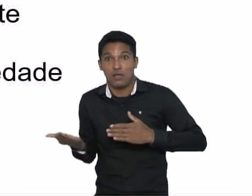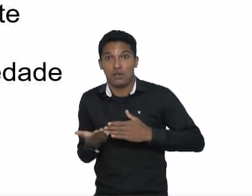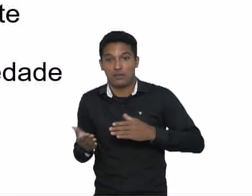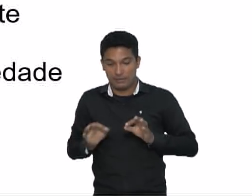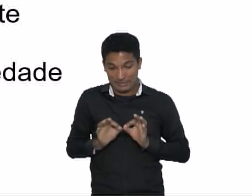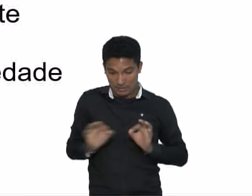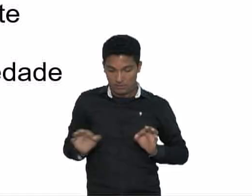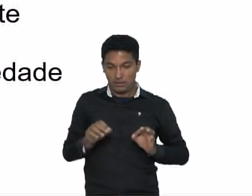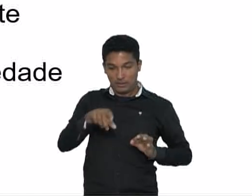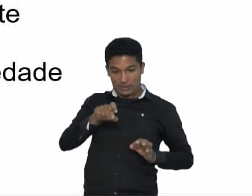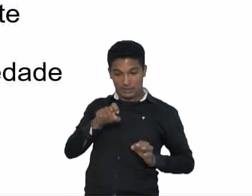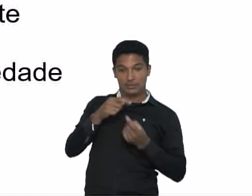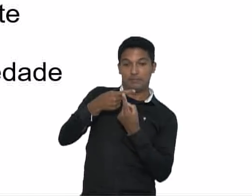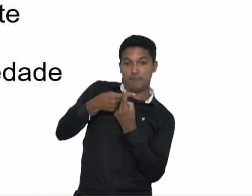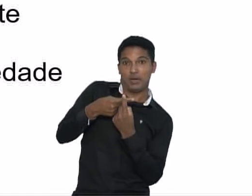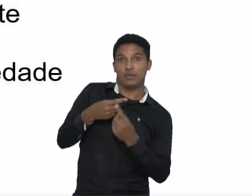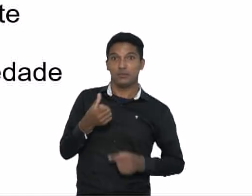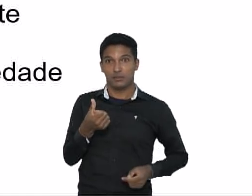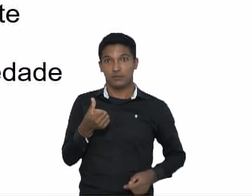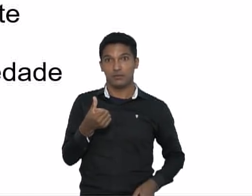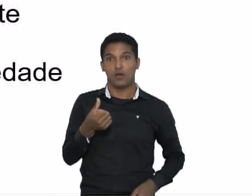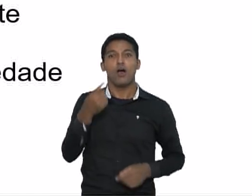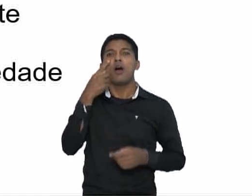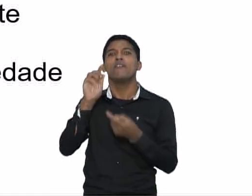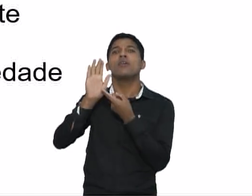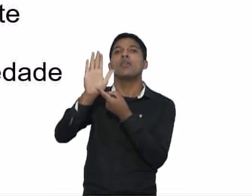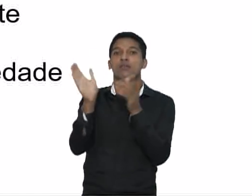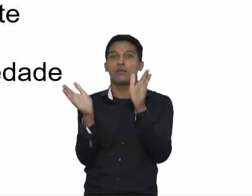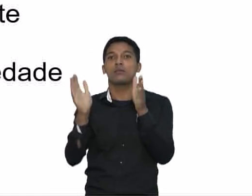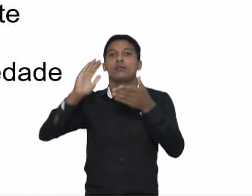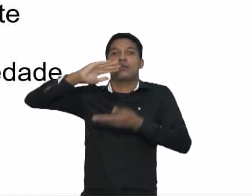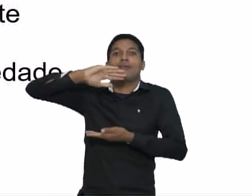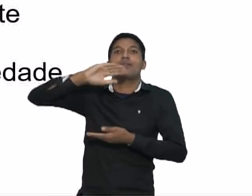6, representado pela figura.